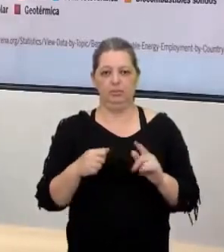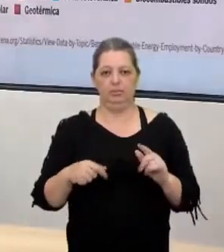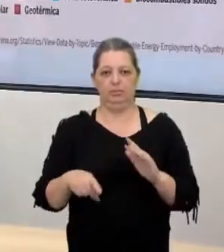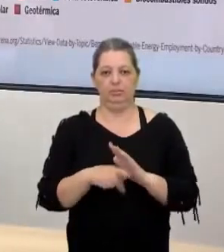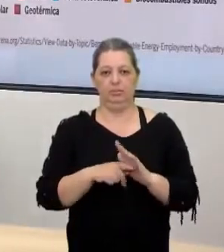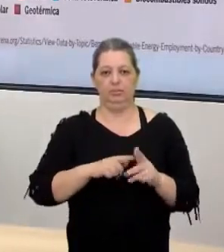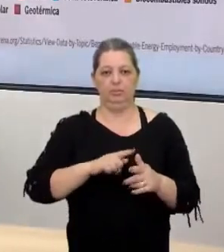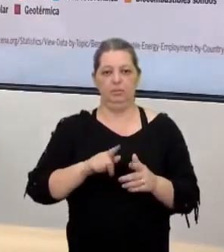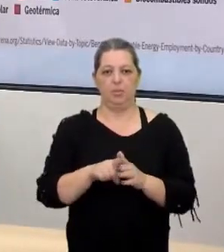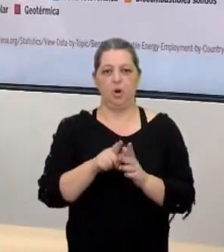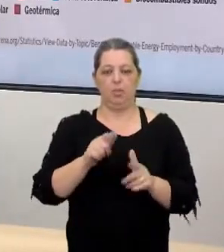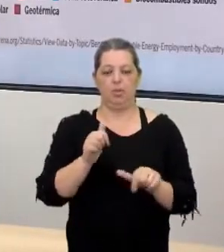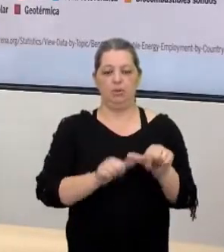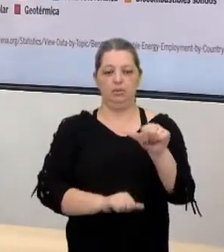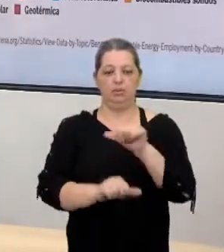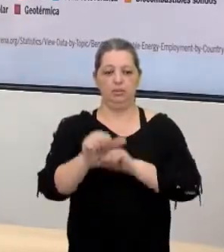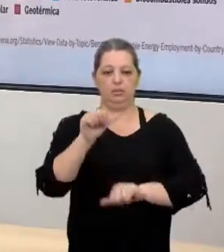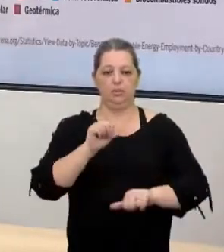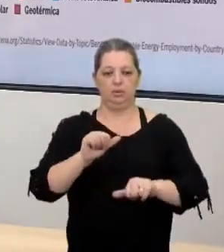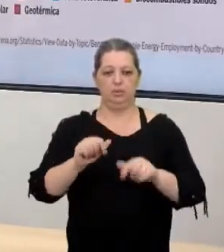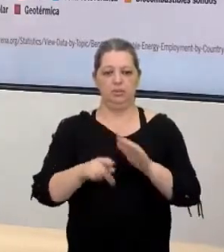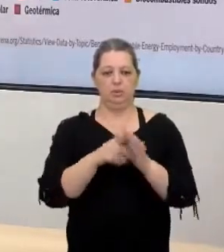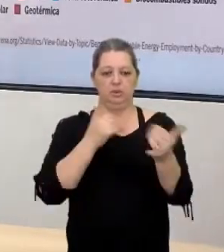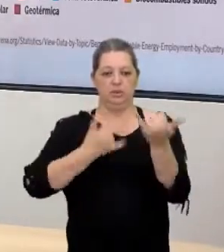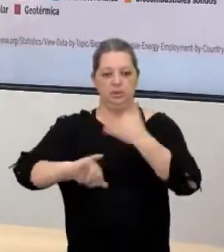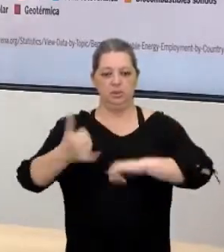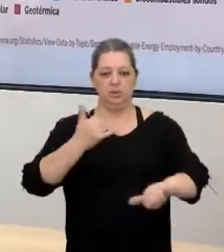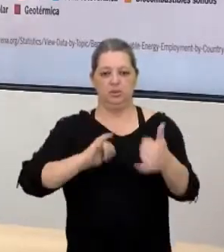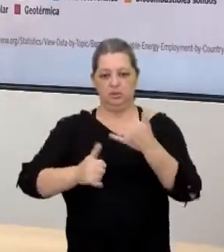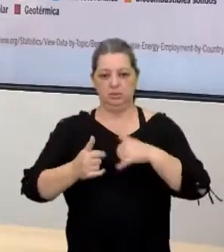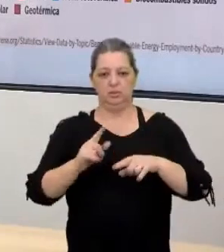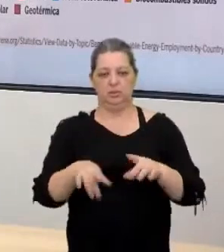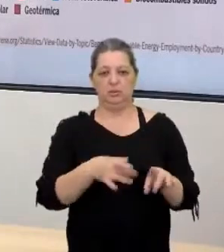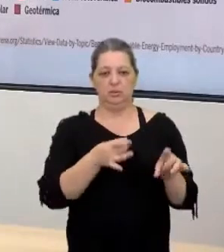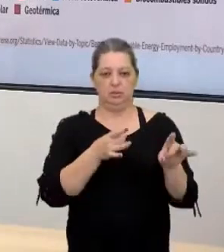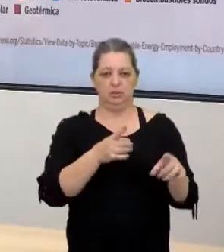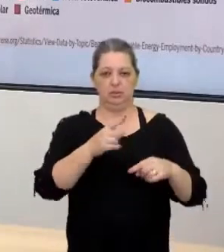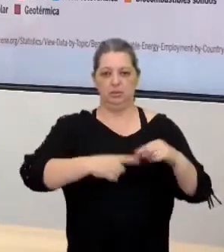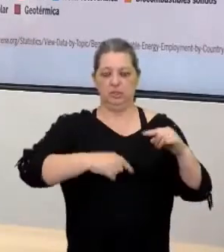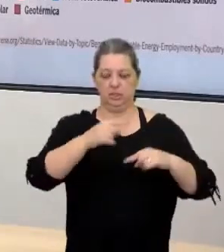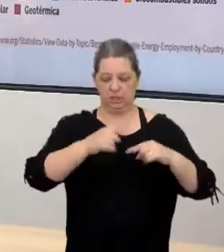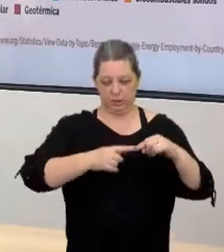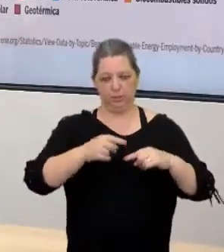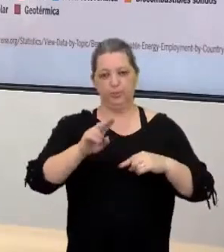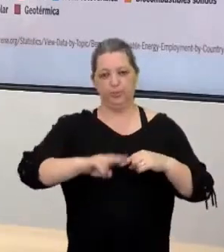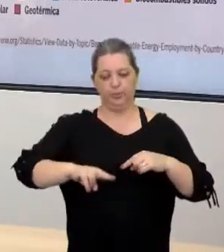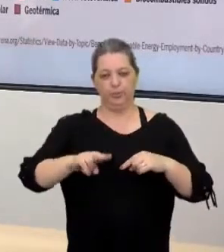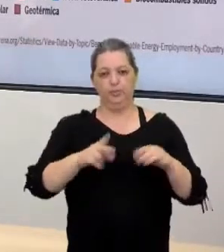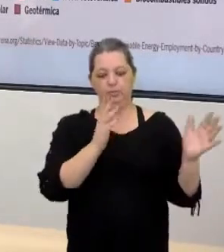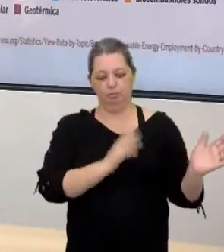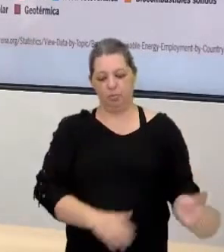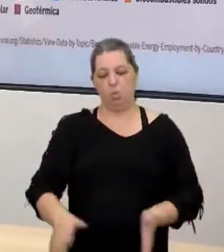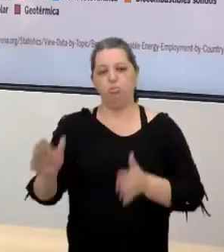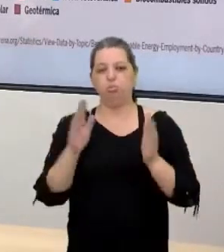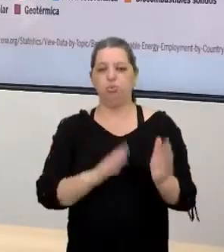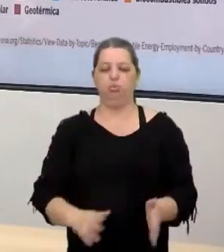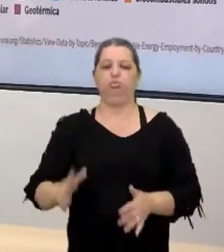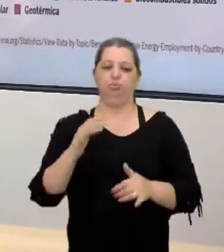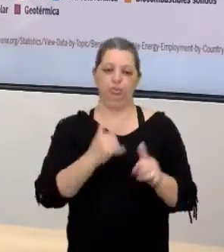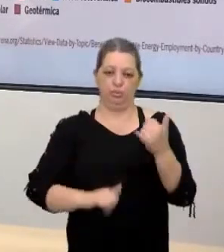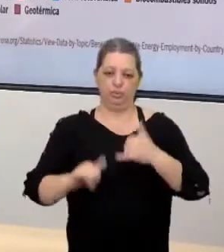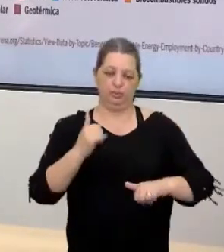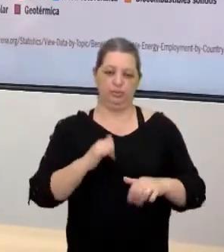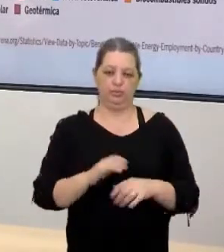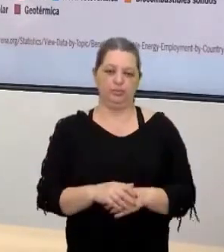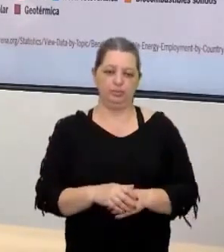geram energia limpa, né, mas depois tem que haver o descarte do material que é utilizado, né, para a produção dessas energias. Mas é